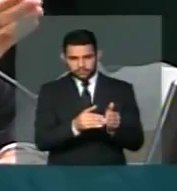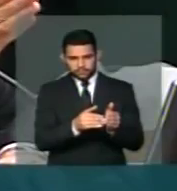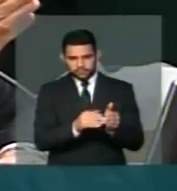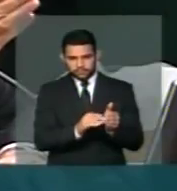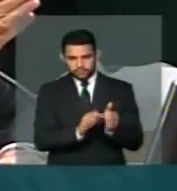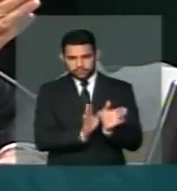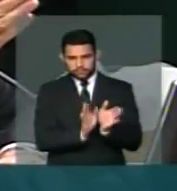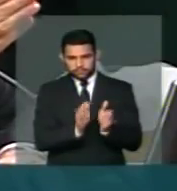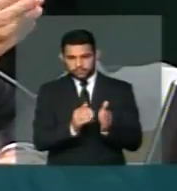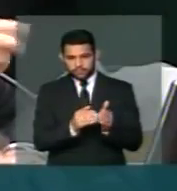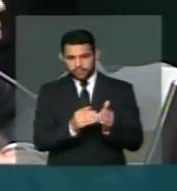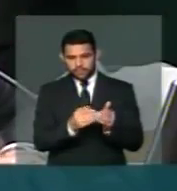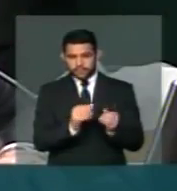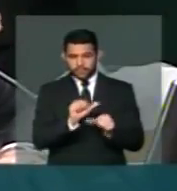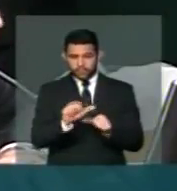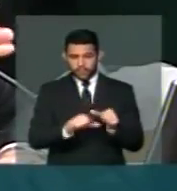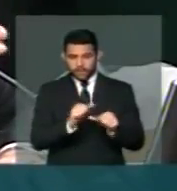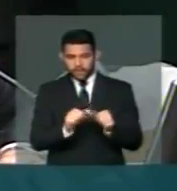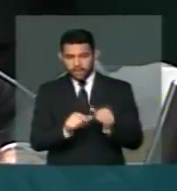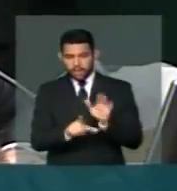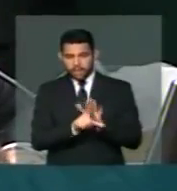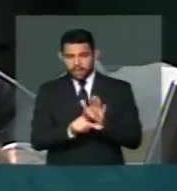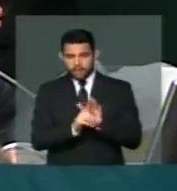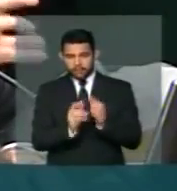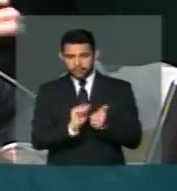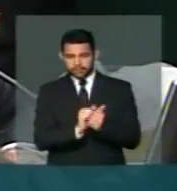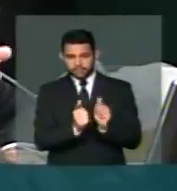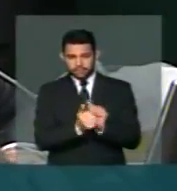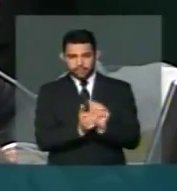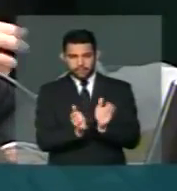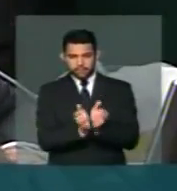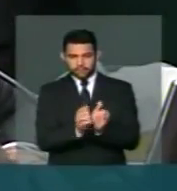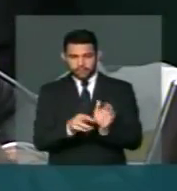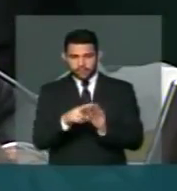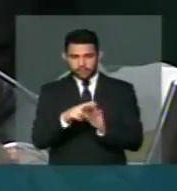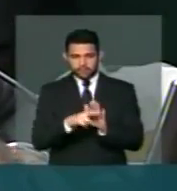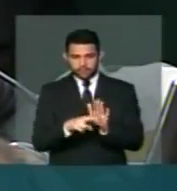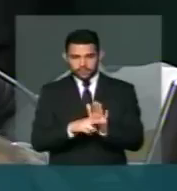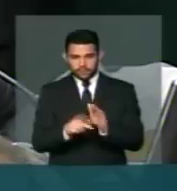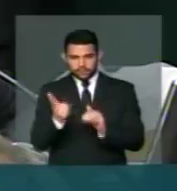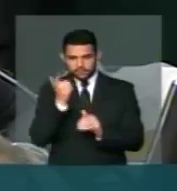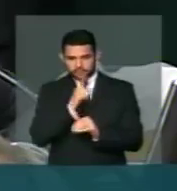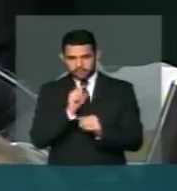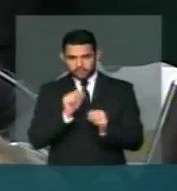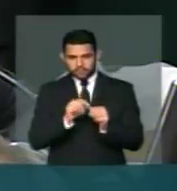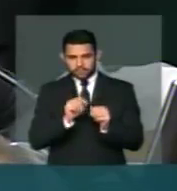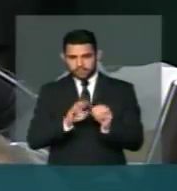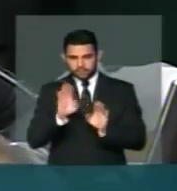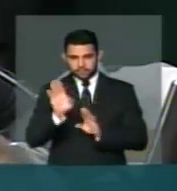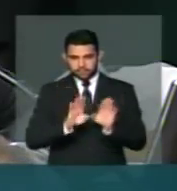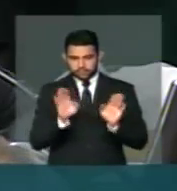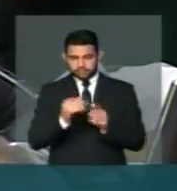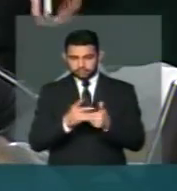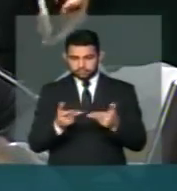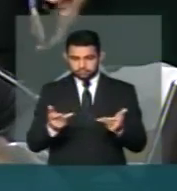como o Vossa Senhoria colocou agora, ela possa se encaixar naquilo que é exigido até ela ser vencedora daquele certame.